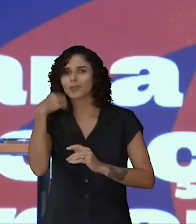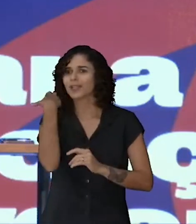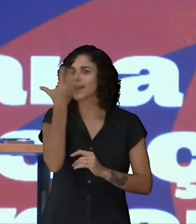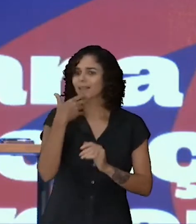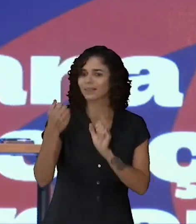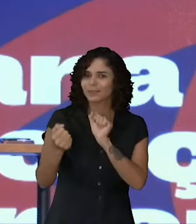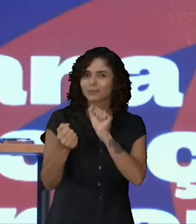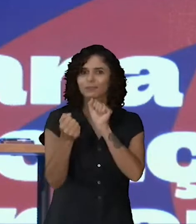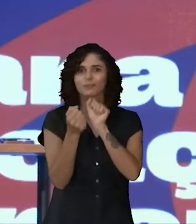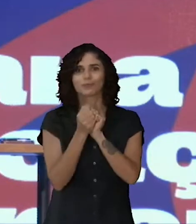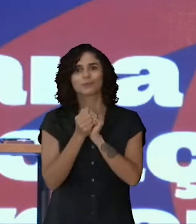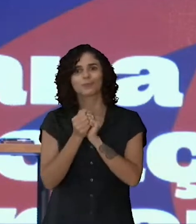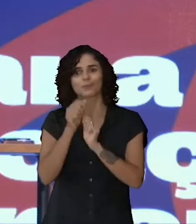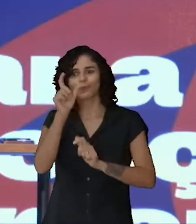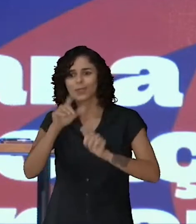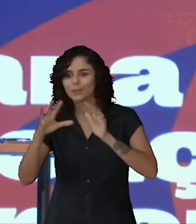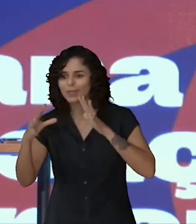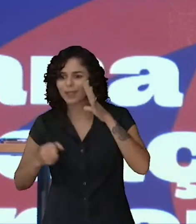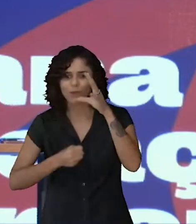avivada.